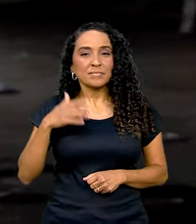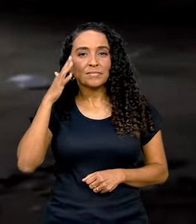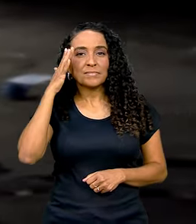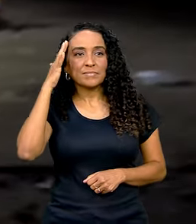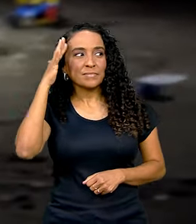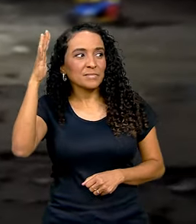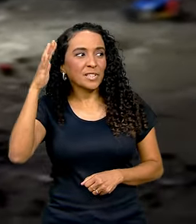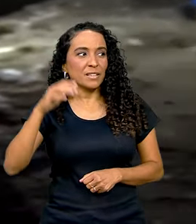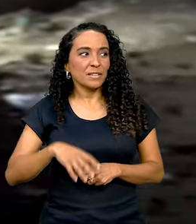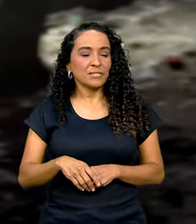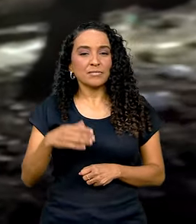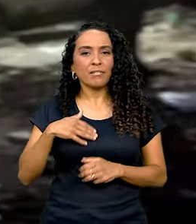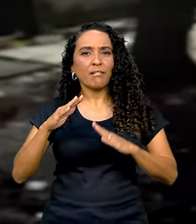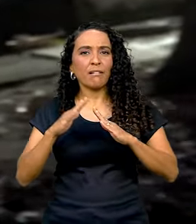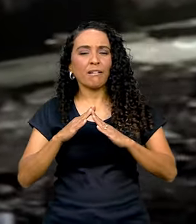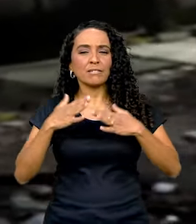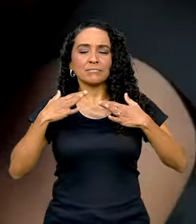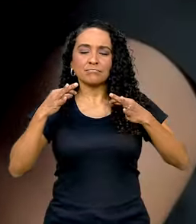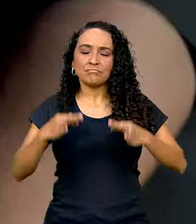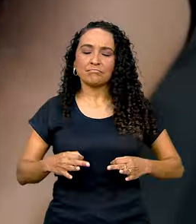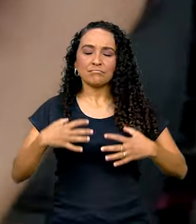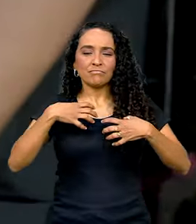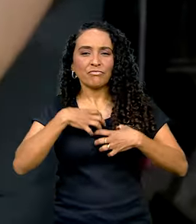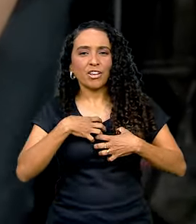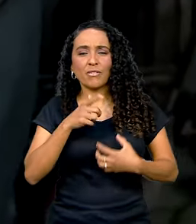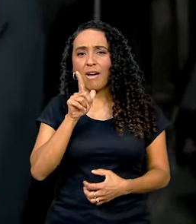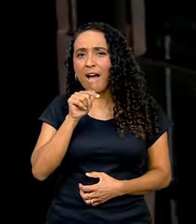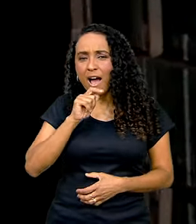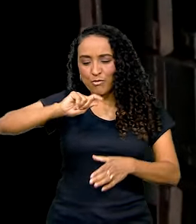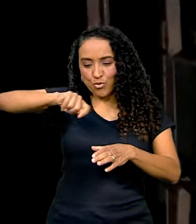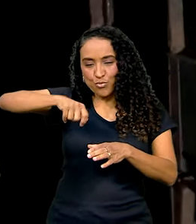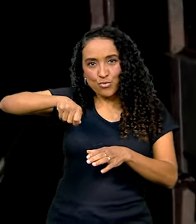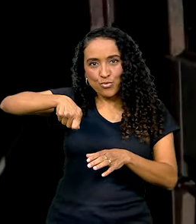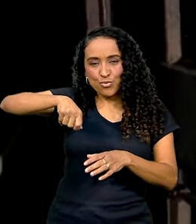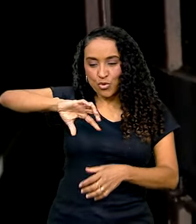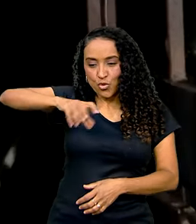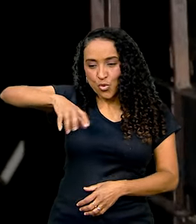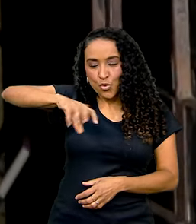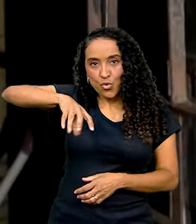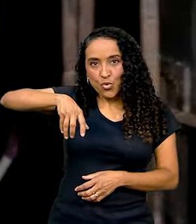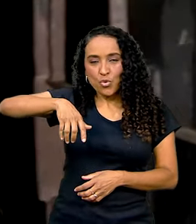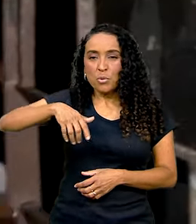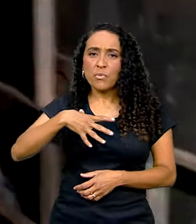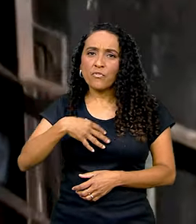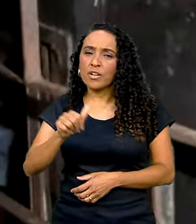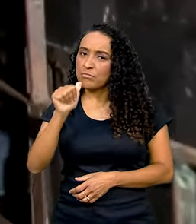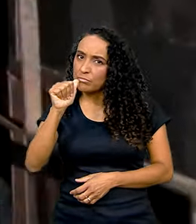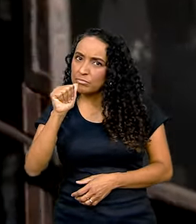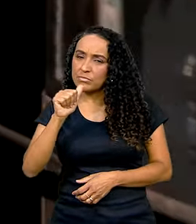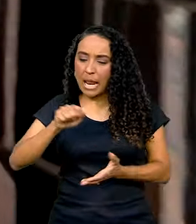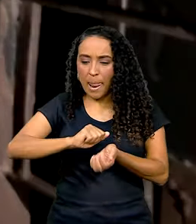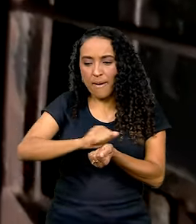eu sonho um l um lazer conforto meus filhos água na torneira meus filhos tomar